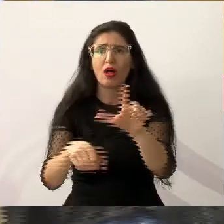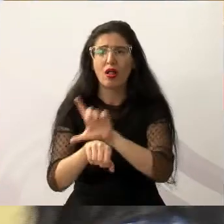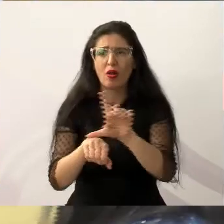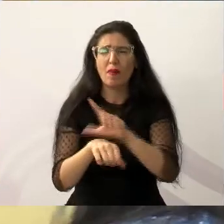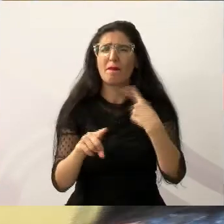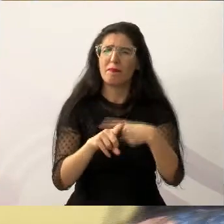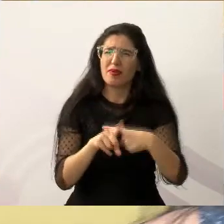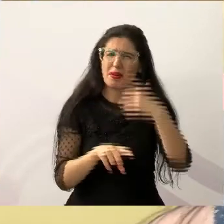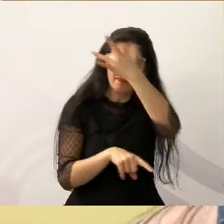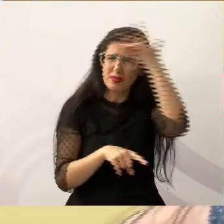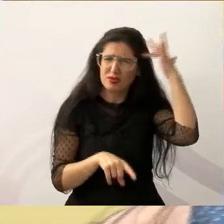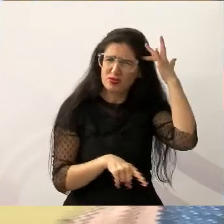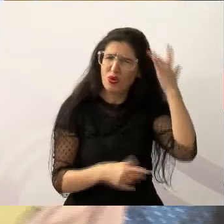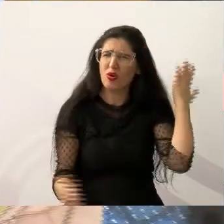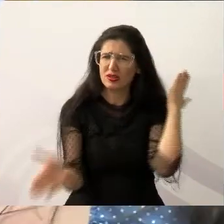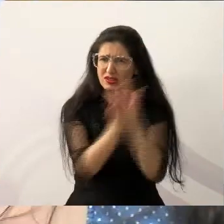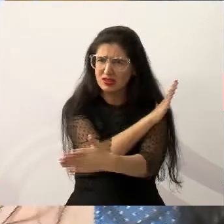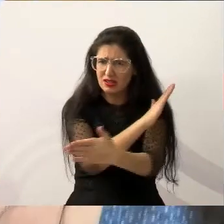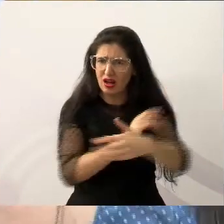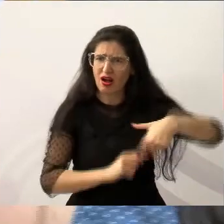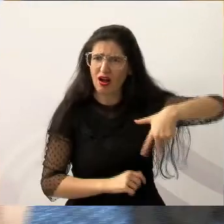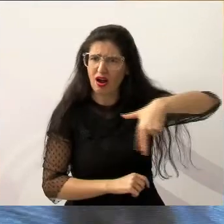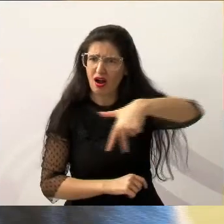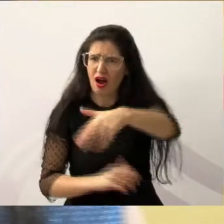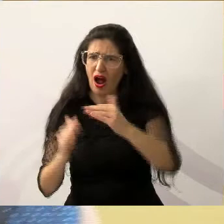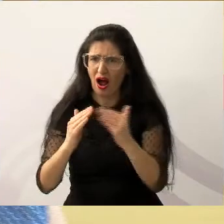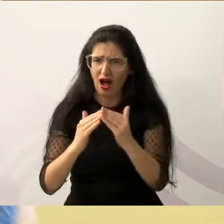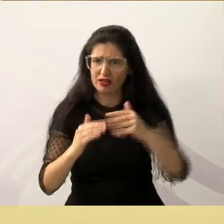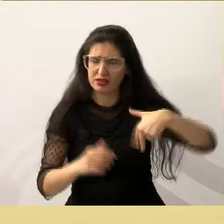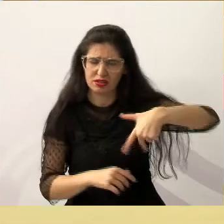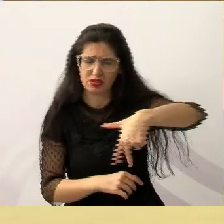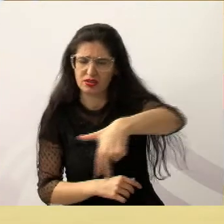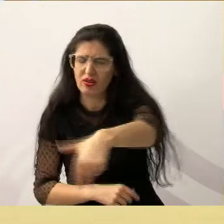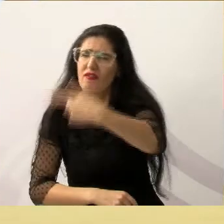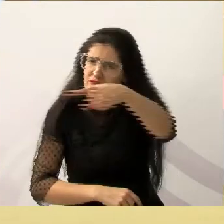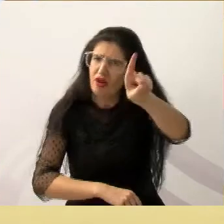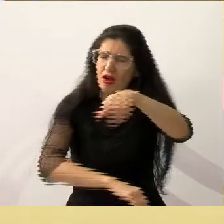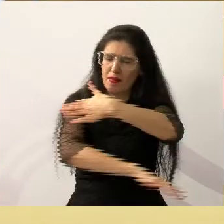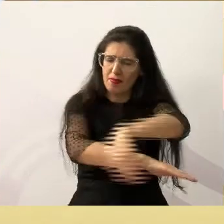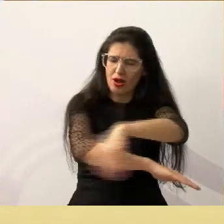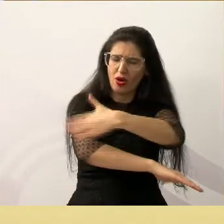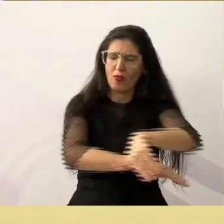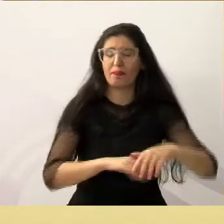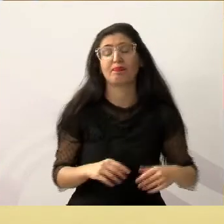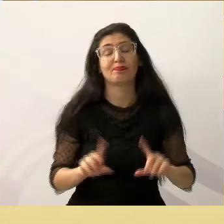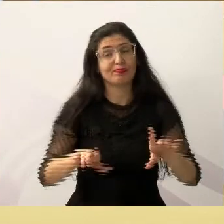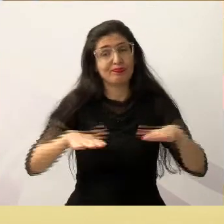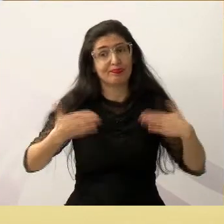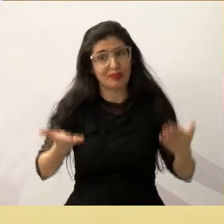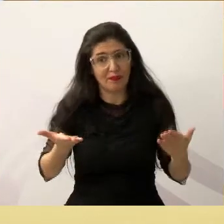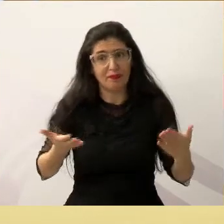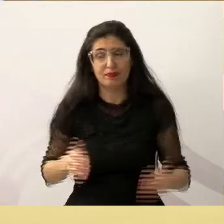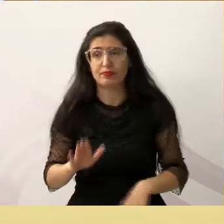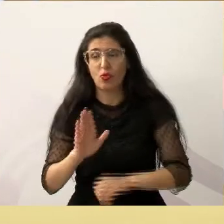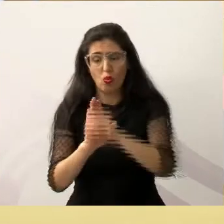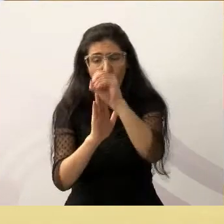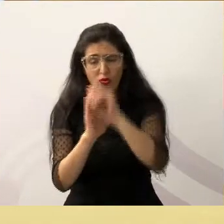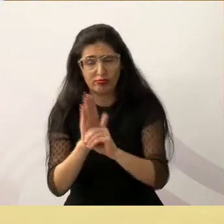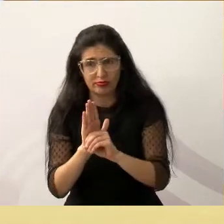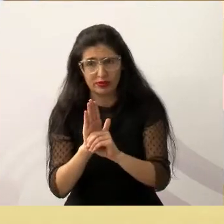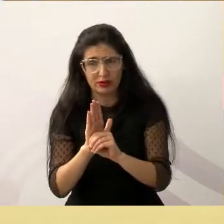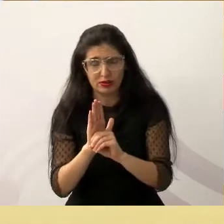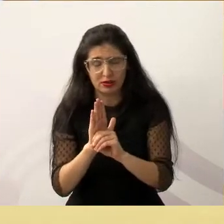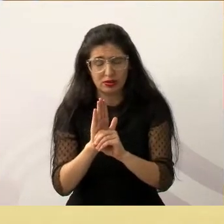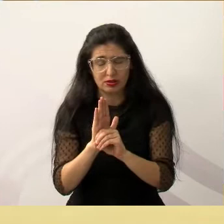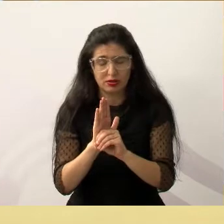de casa, elas podem também usar o comércio que tem a clareza, tanto que no ofício a gente coloca que tem